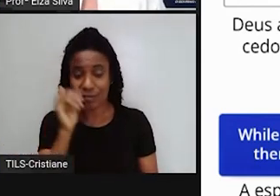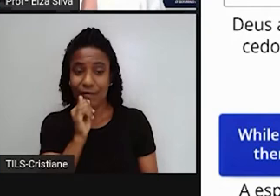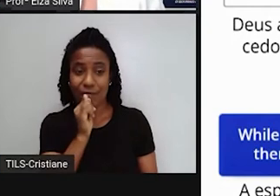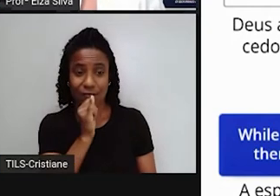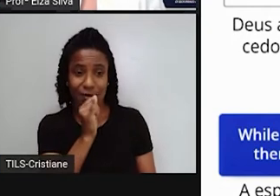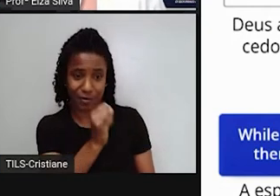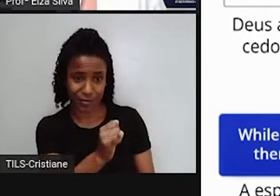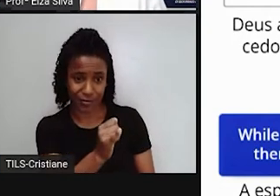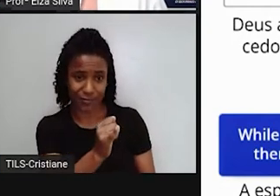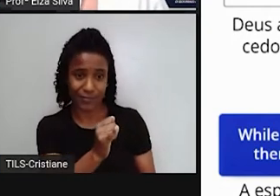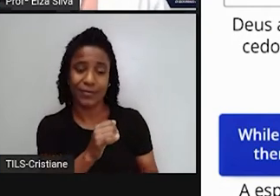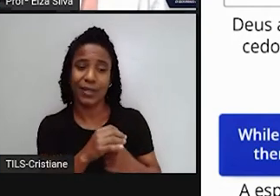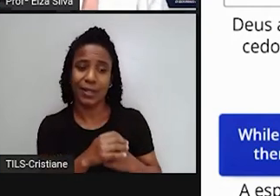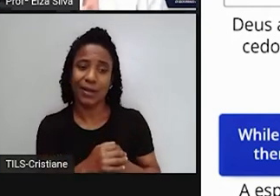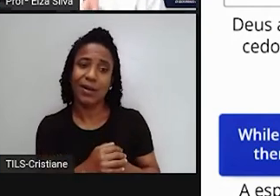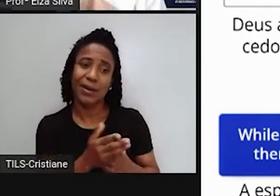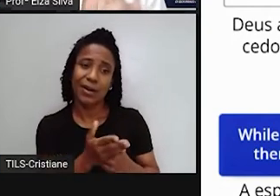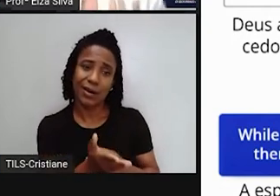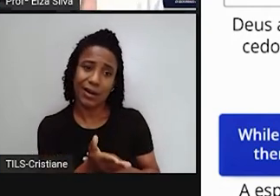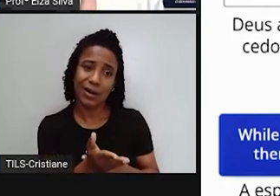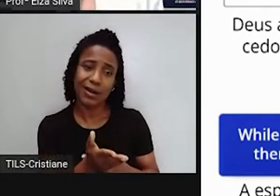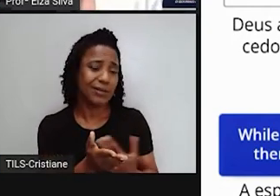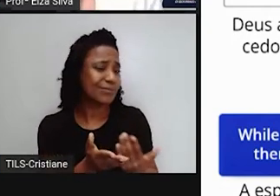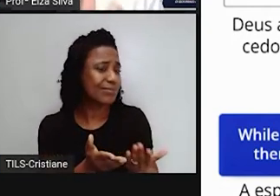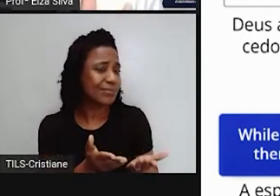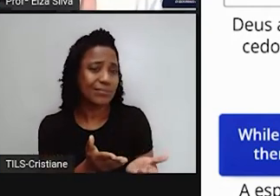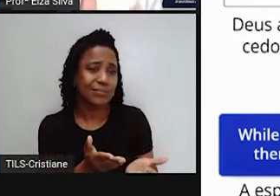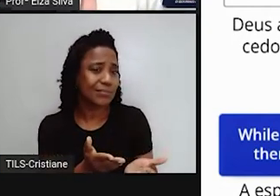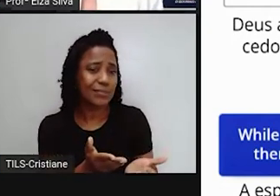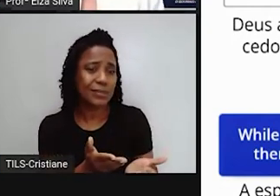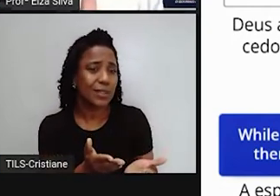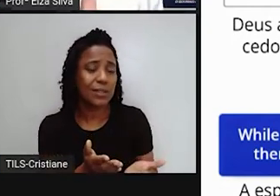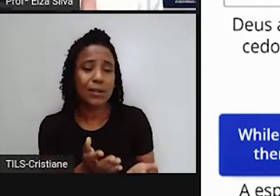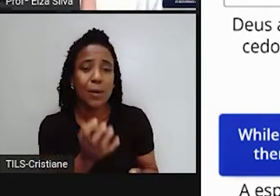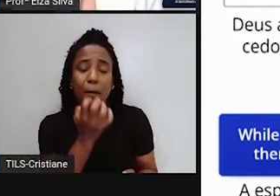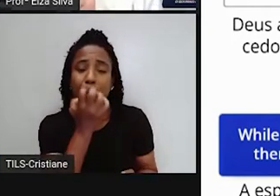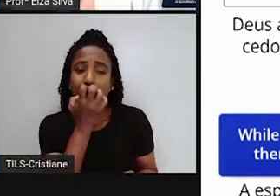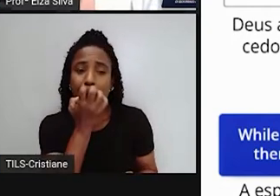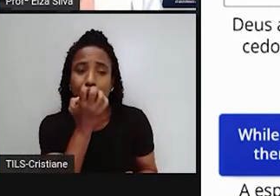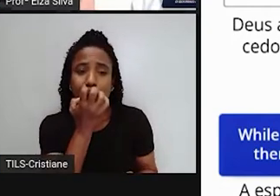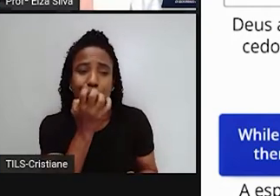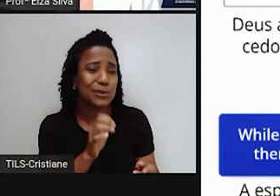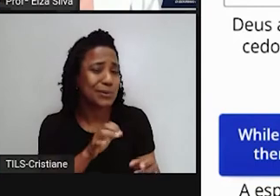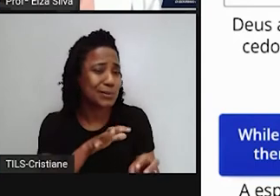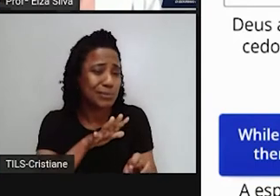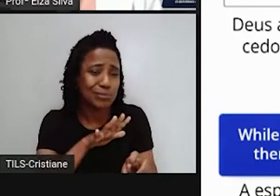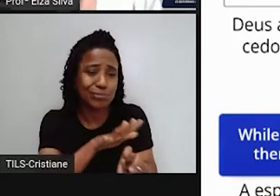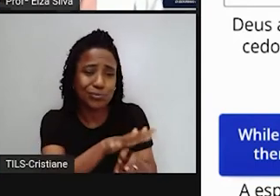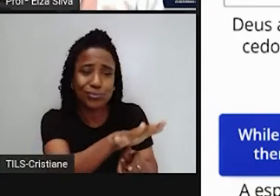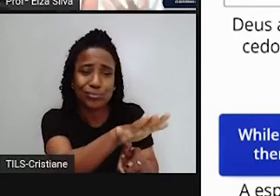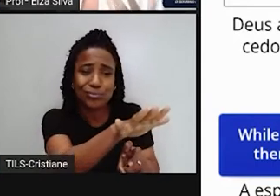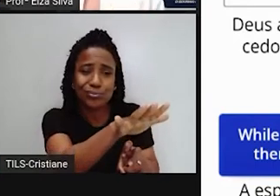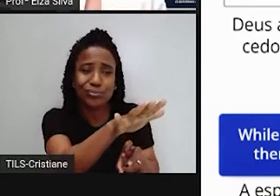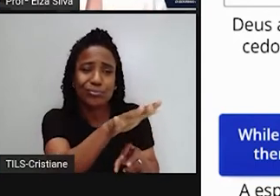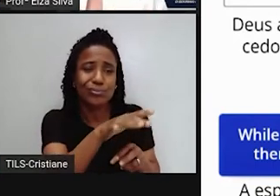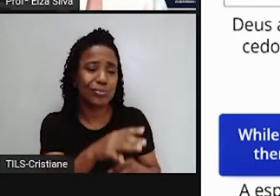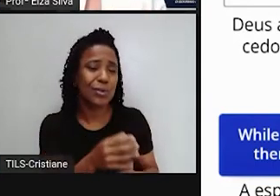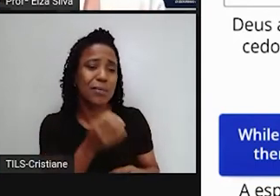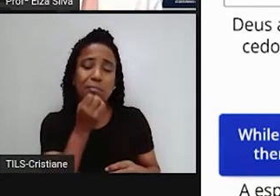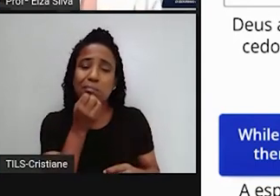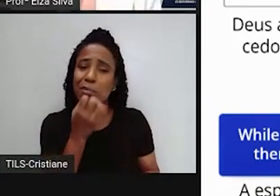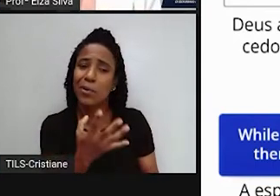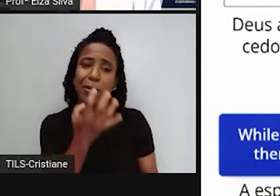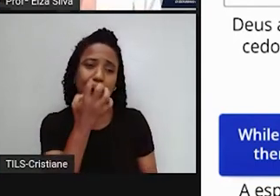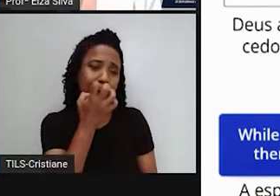quis dizer? Que ela ficou sem entender por que, que o cachorrinho foi atropelado, já que era um cachorrinho